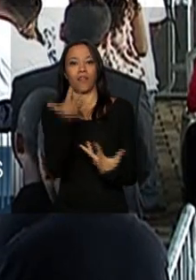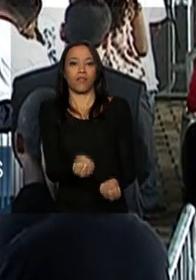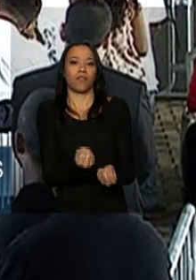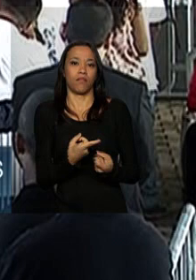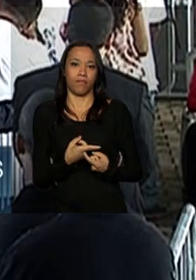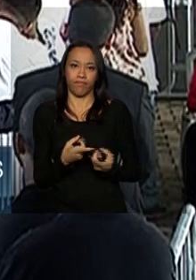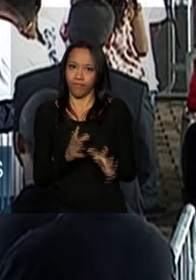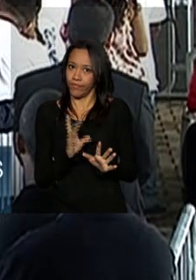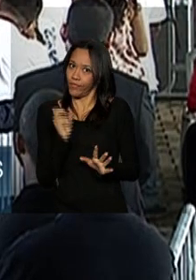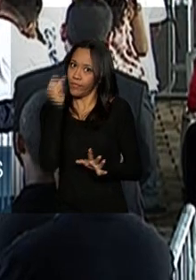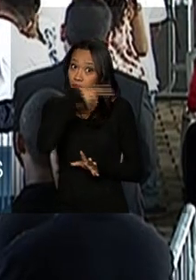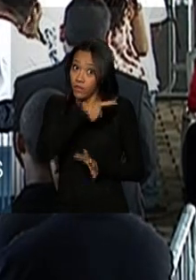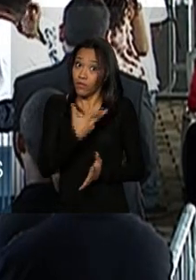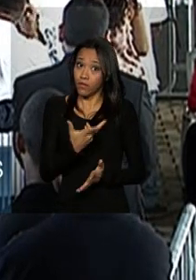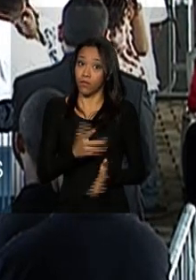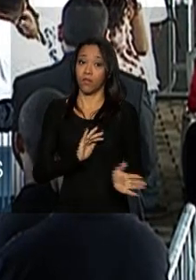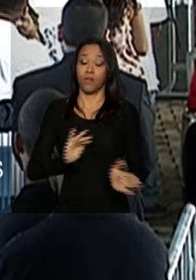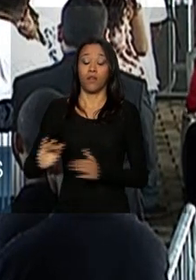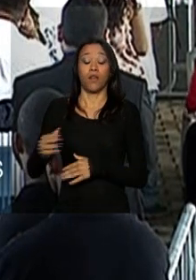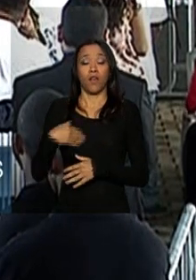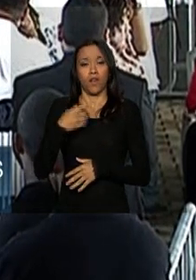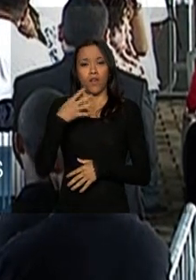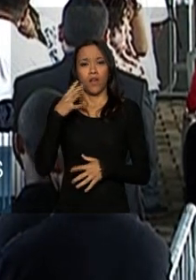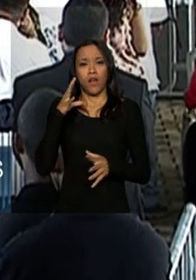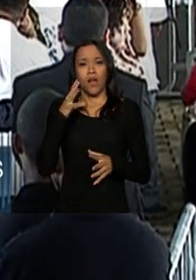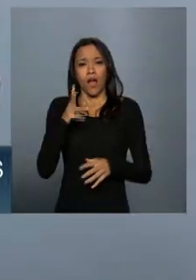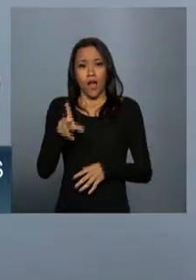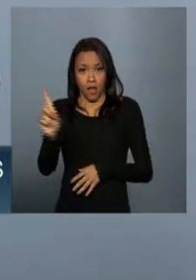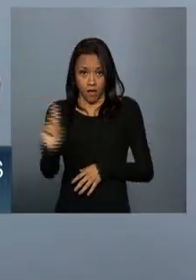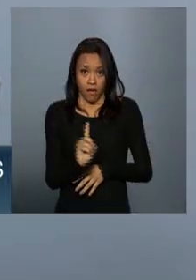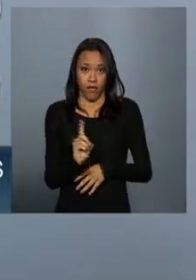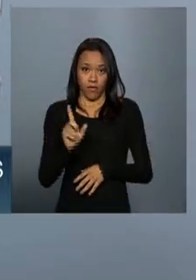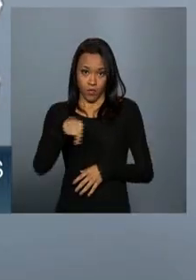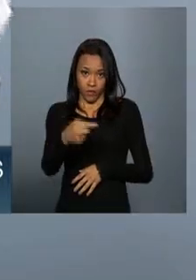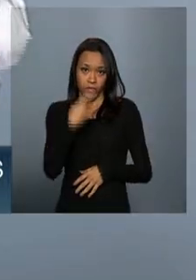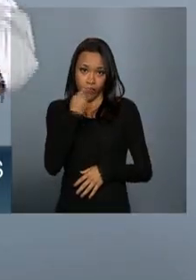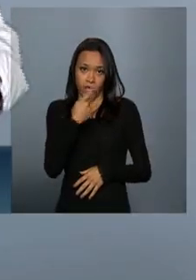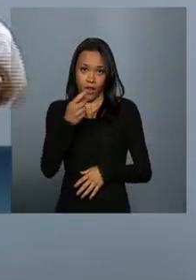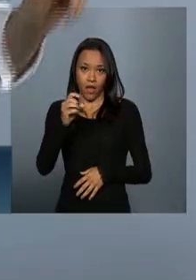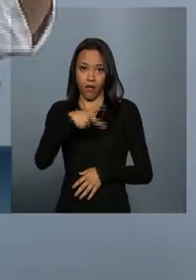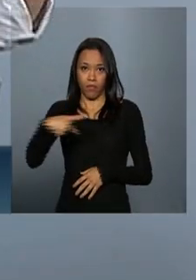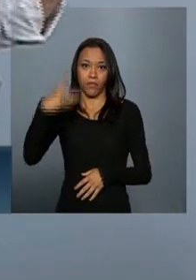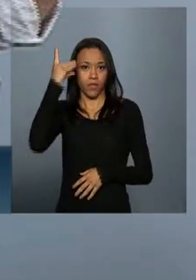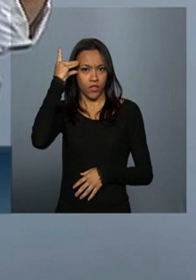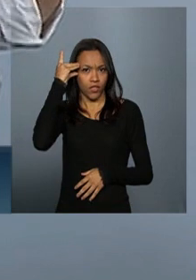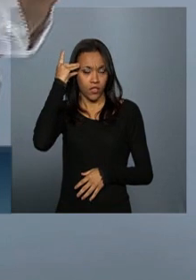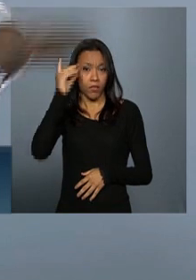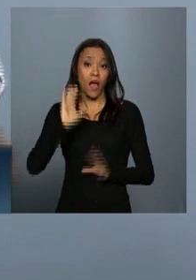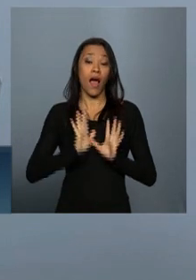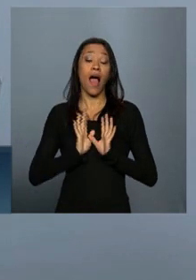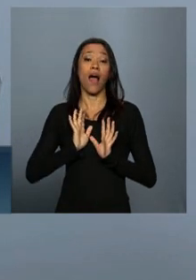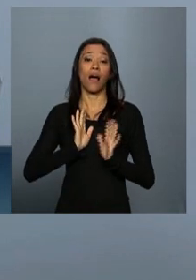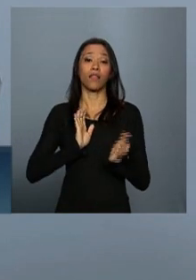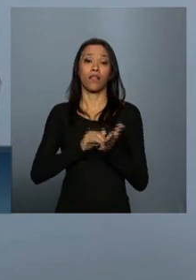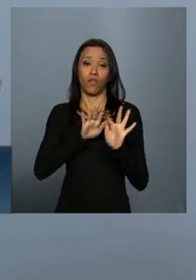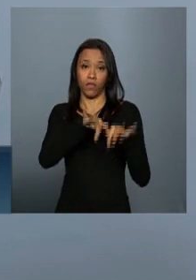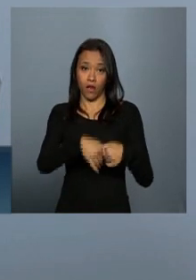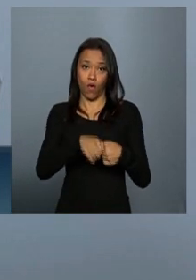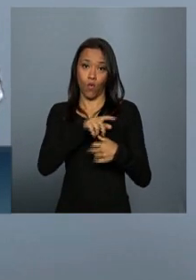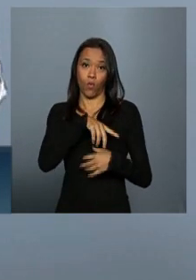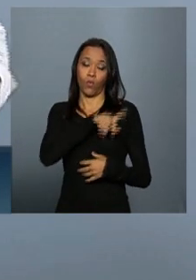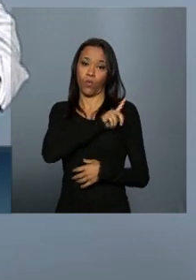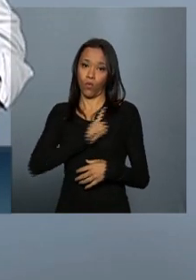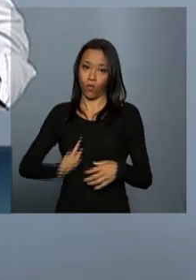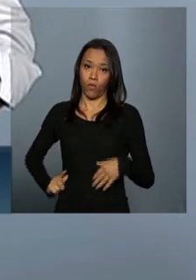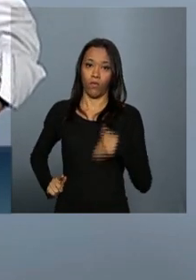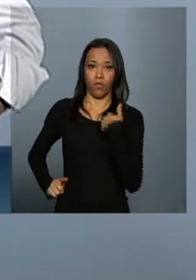Só para encerrar, porque a presidenta vai falar, o governador Pezão, como vocês, até o final do governo da presidenta Dilma,